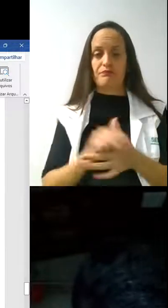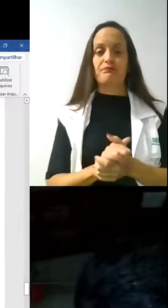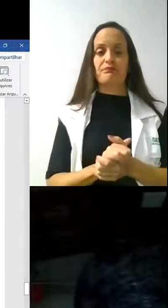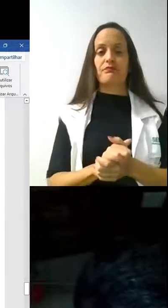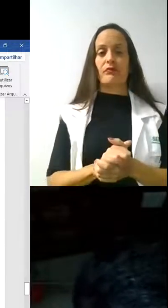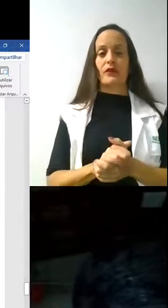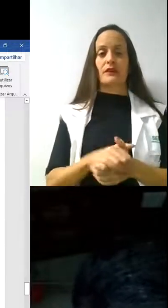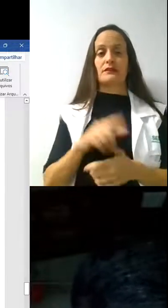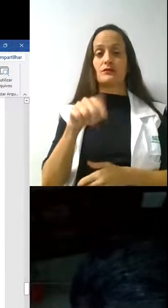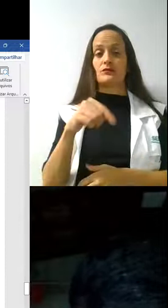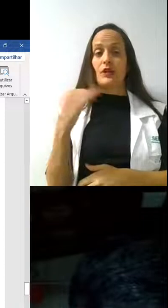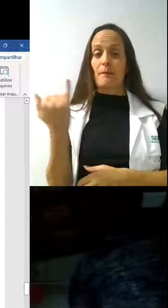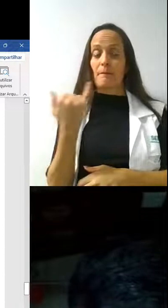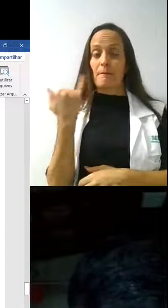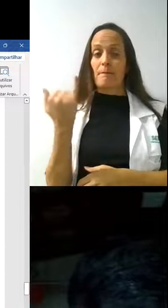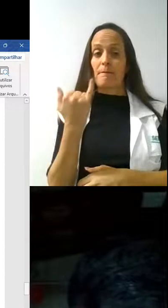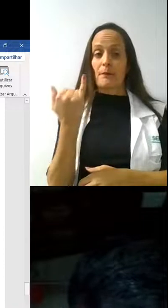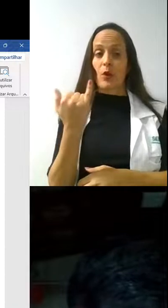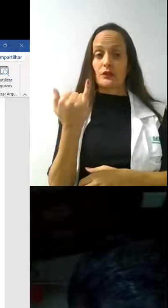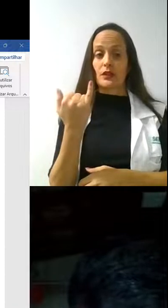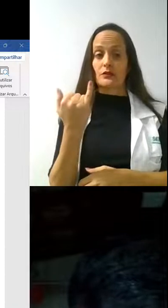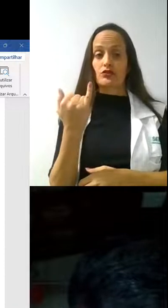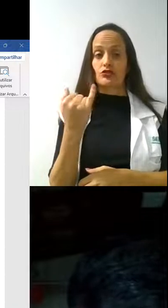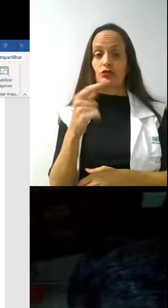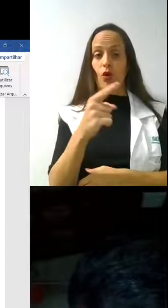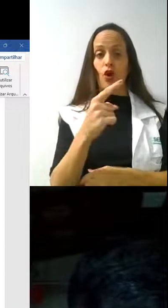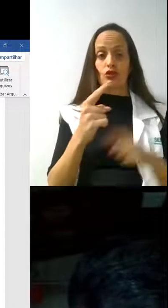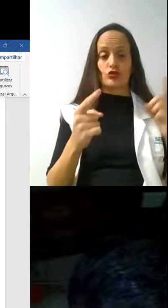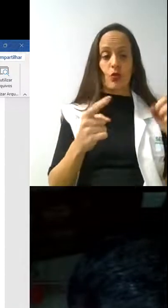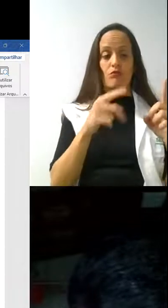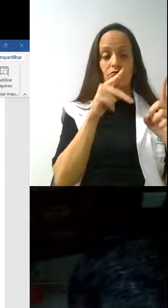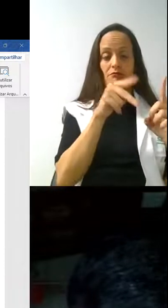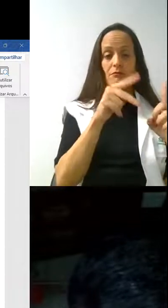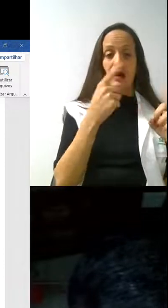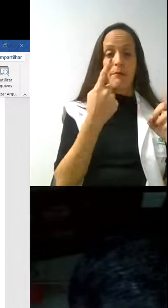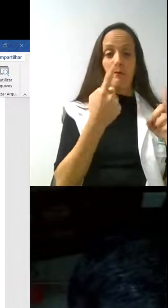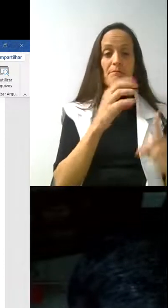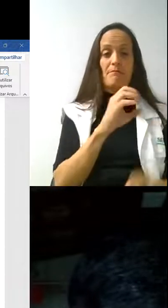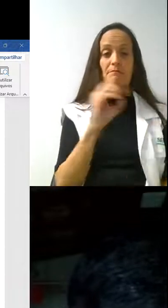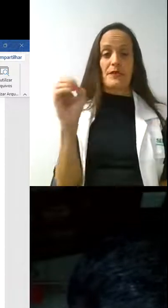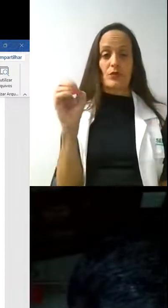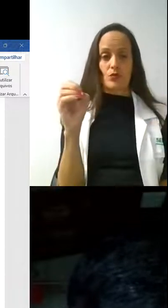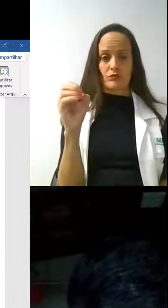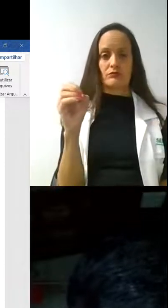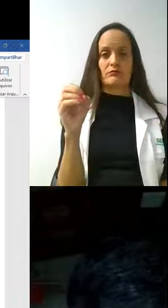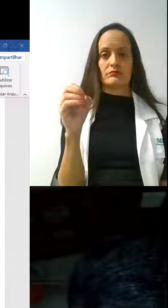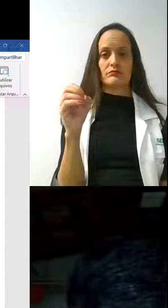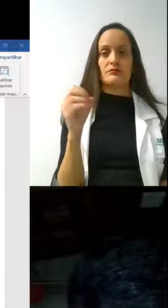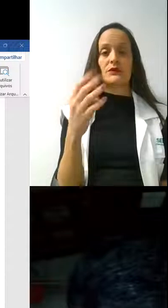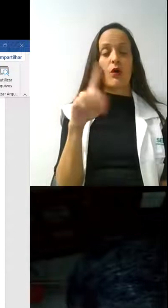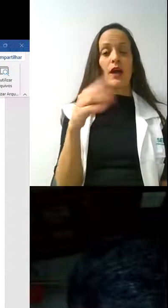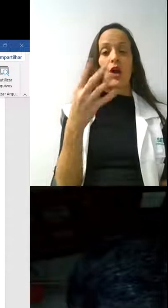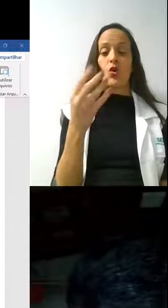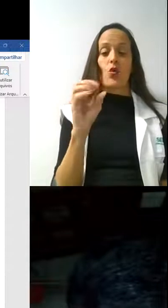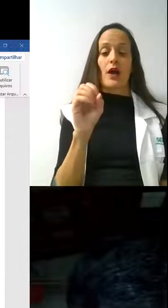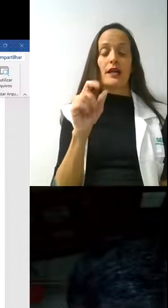escala que é de 1 para 1000. Então, o mesmo procedimento, né? 40 dividido por